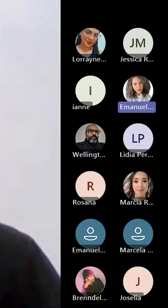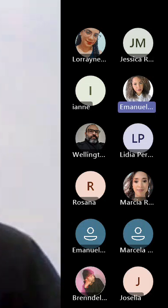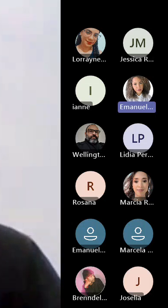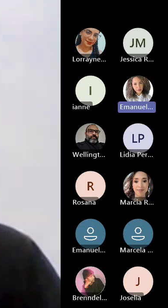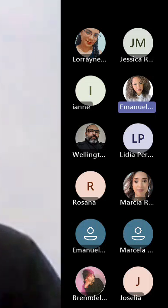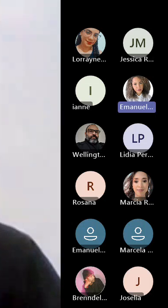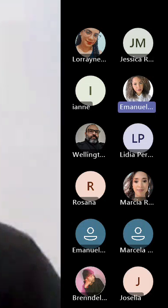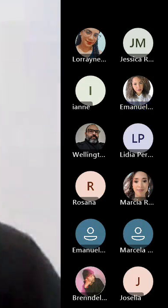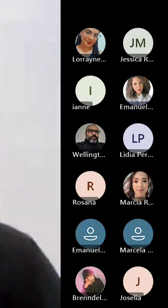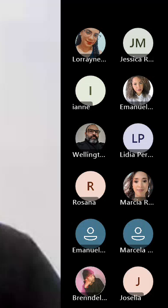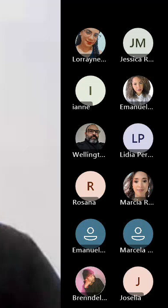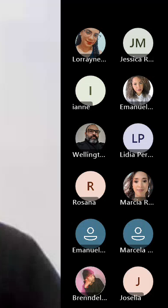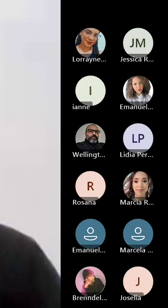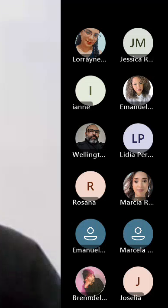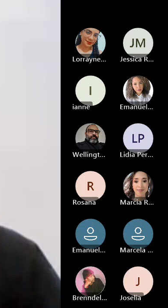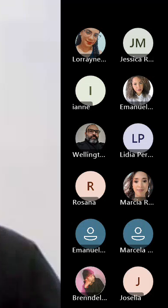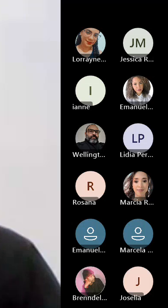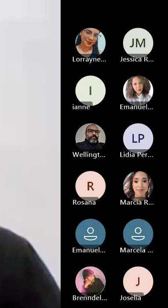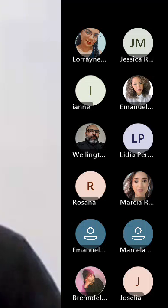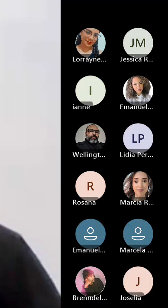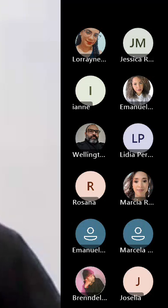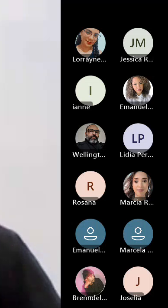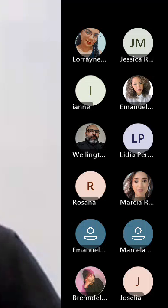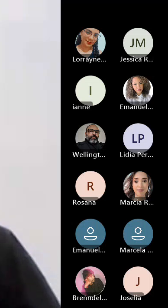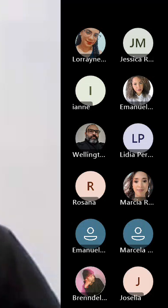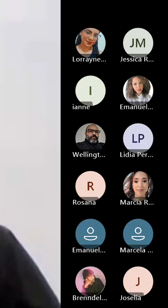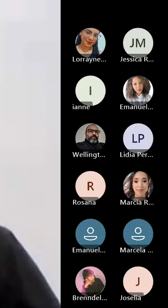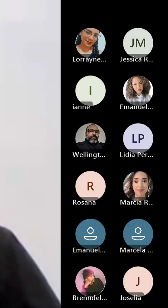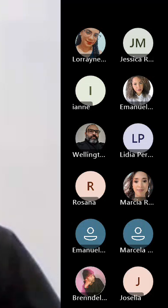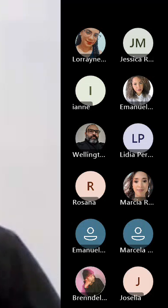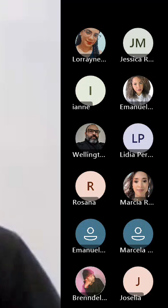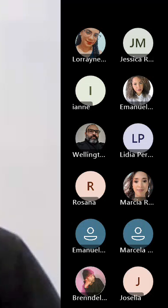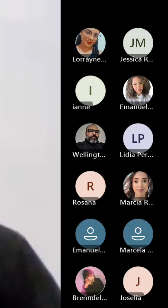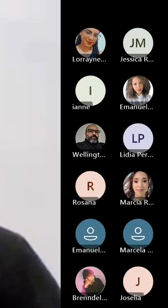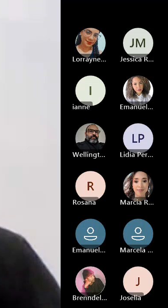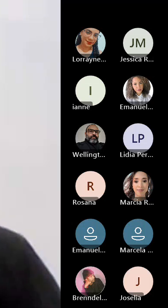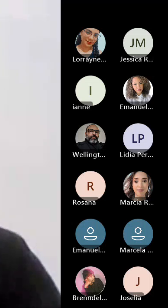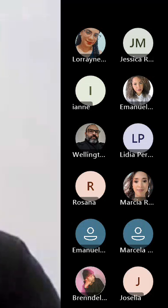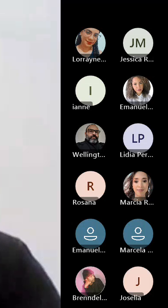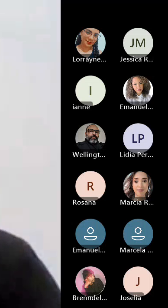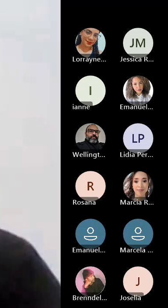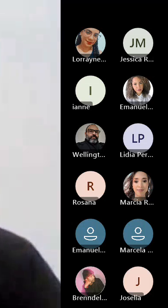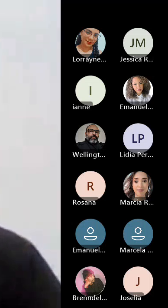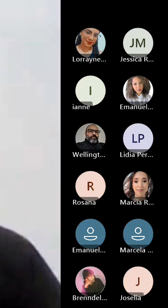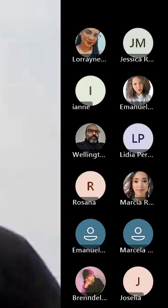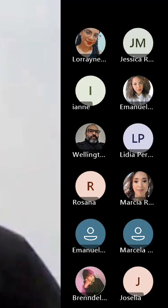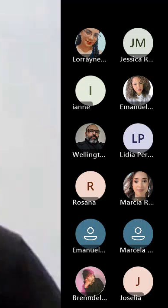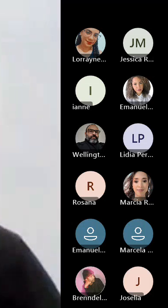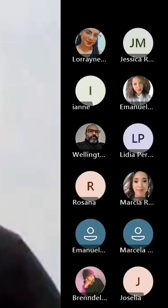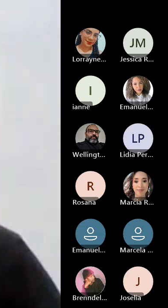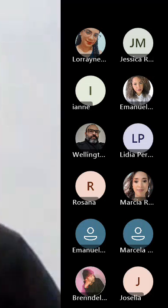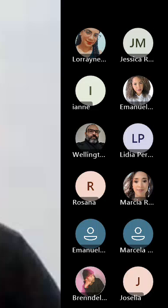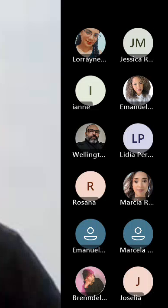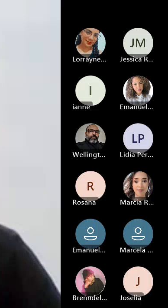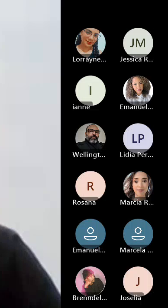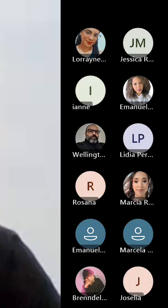voltar. diferença. Vamos voltar lá para ver se eu captei direitinho o que você está falando. Se sua dúvida é o que eu pensei